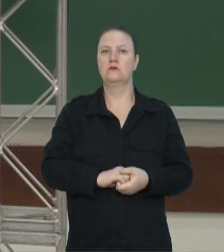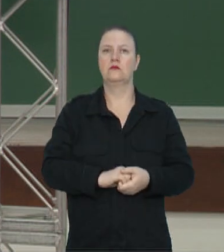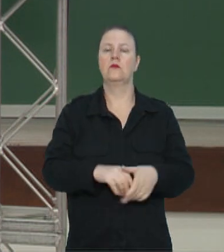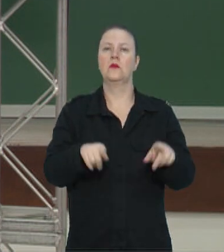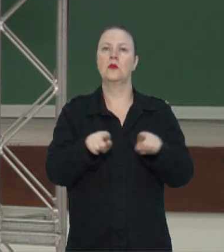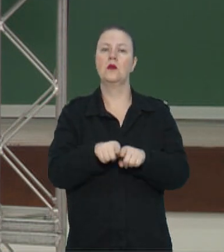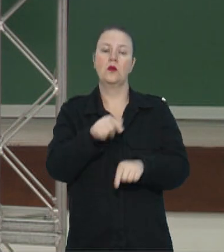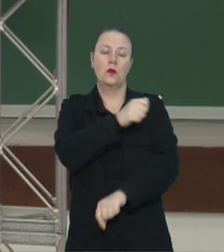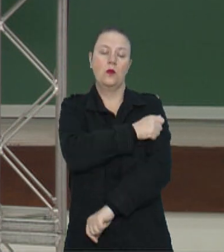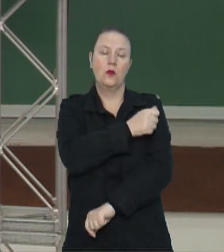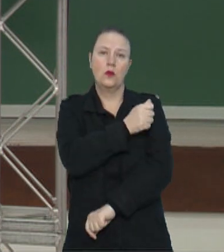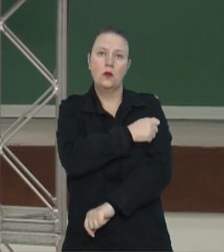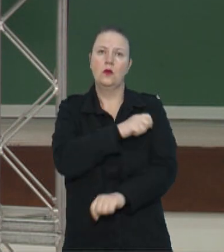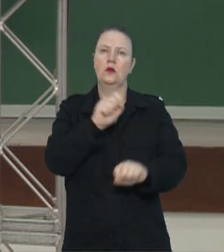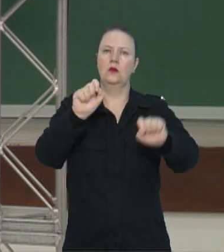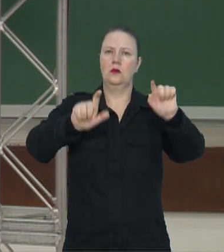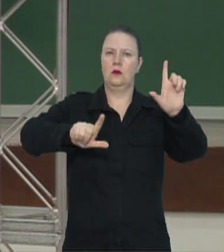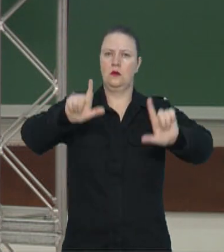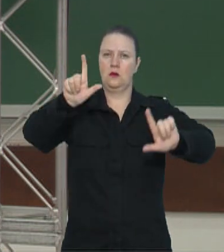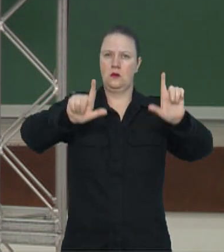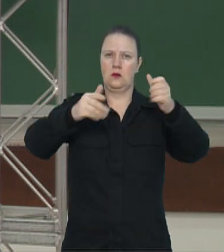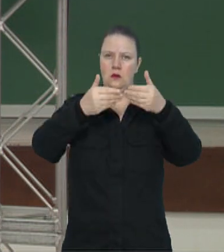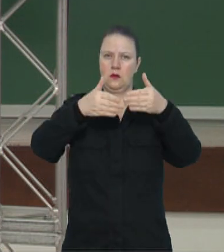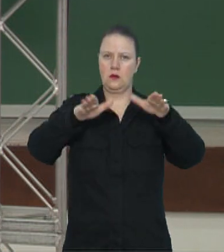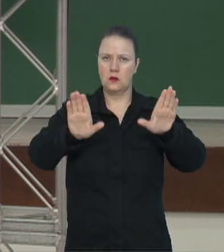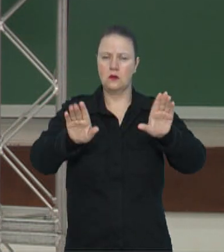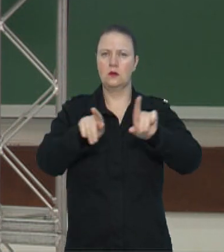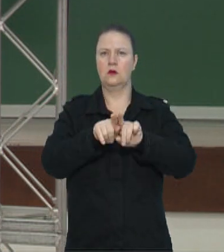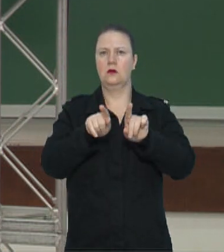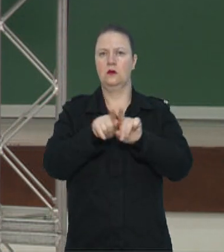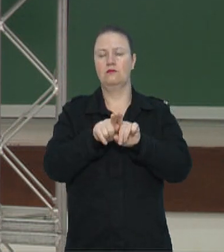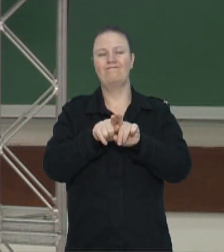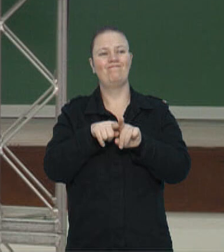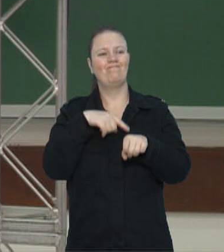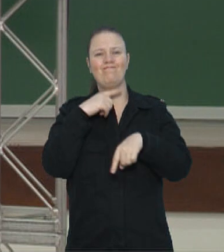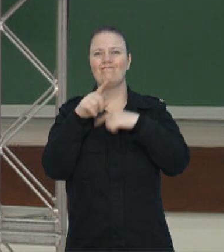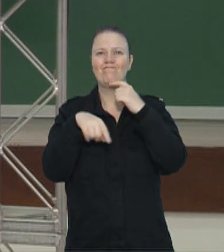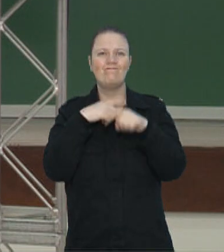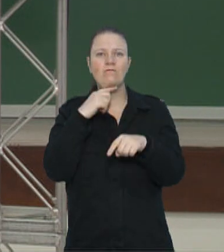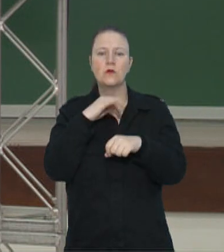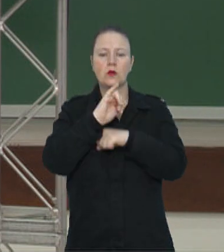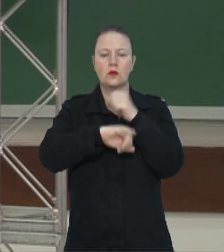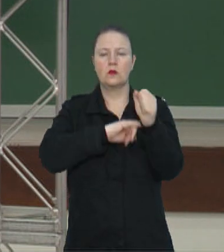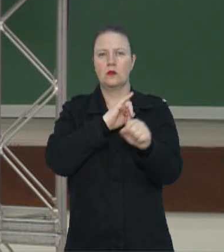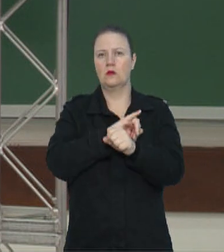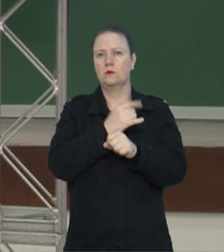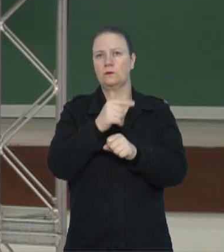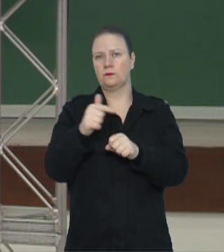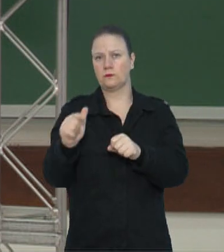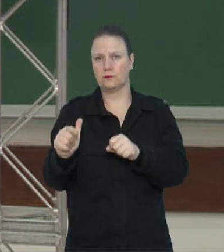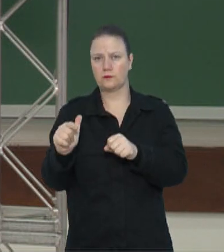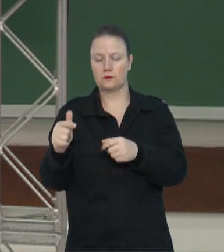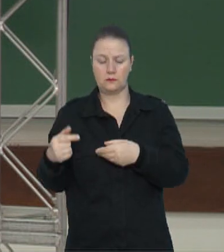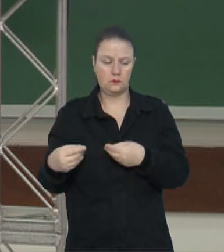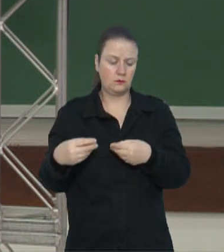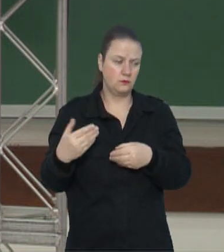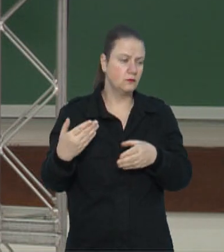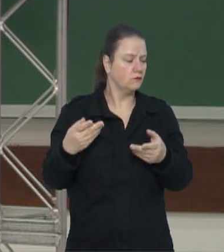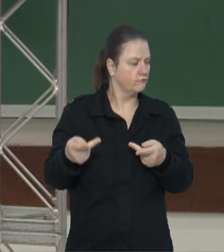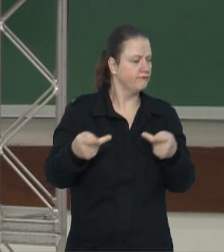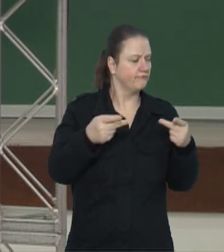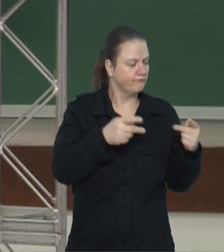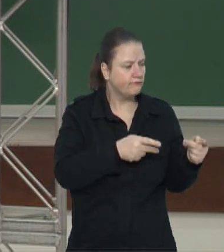TV e não têm possibilidade de acessar o aplicativo ou alguma dificuldade, vão até a escola, peguem o